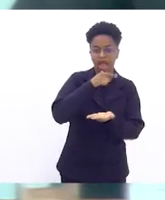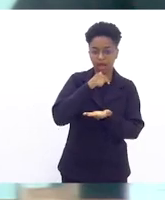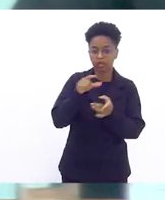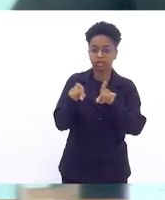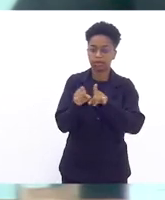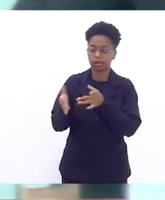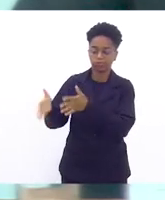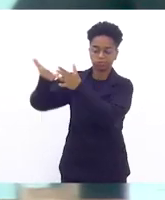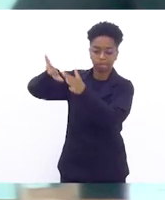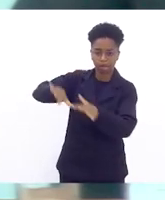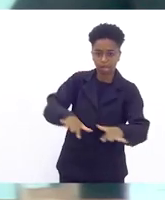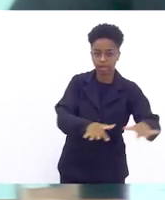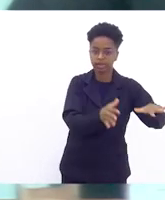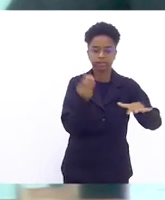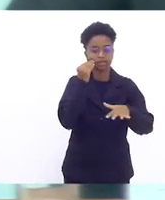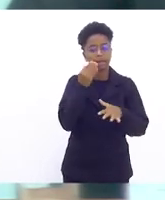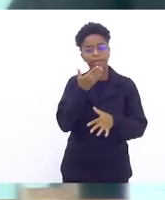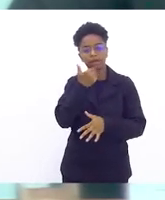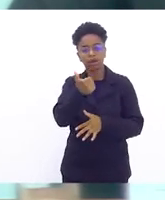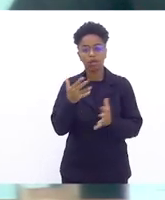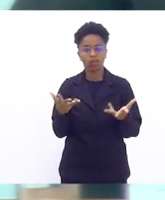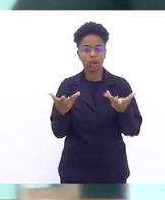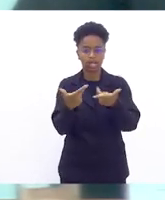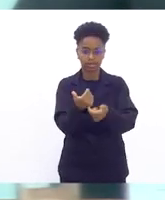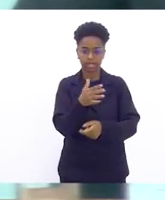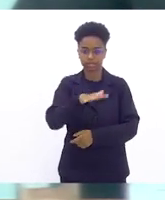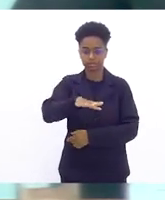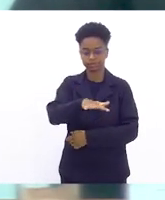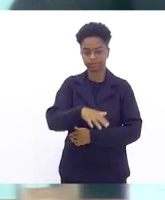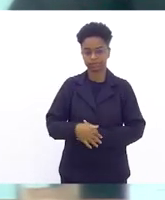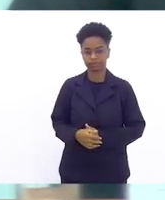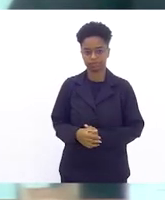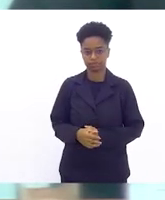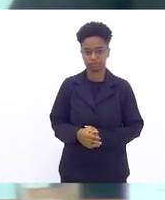dando uma melhora de qualidade ambiental para aquele local